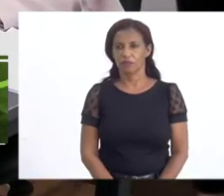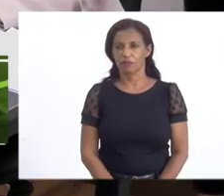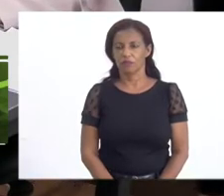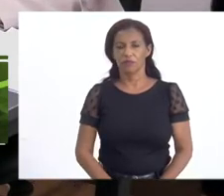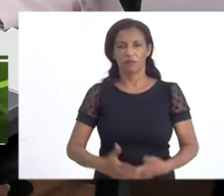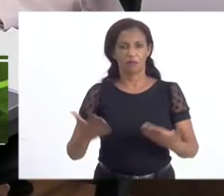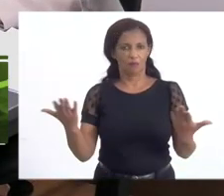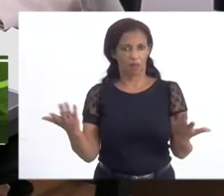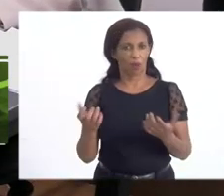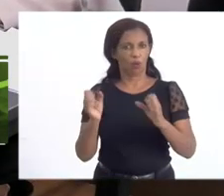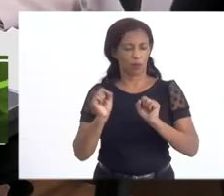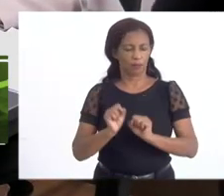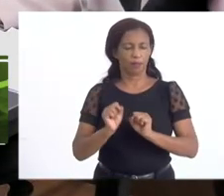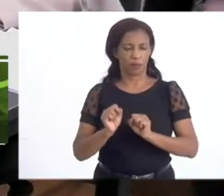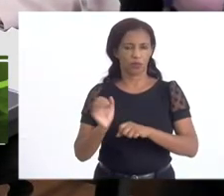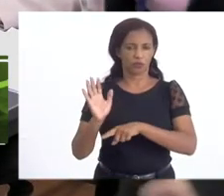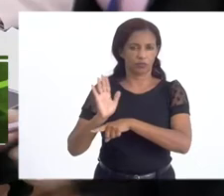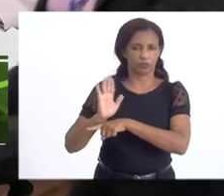Agora você pode habilitar o vídeo.